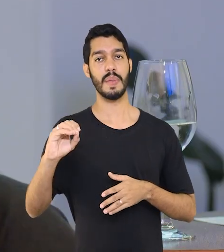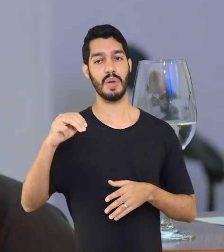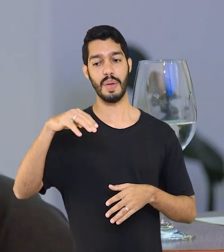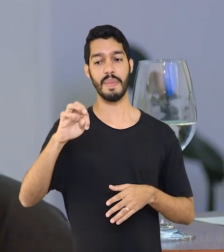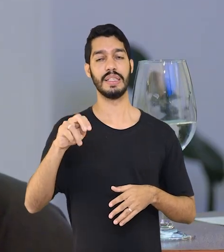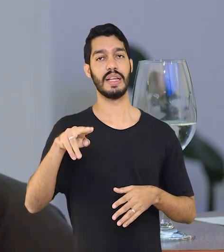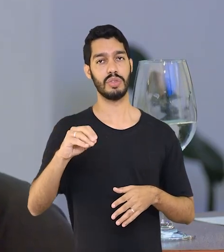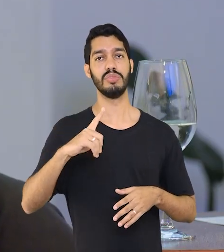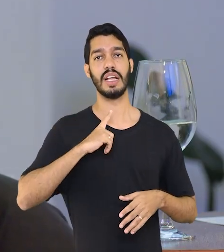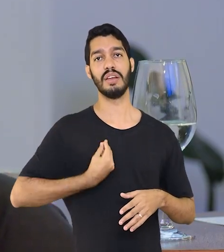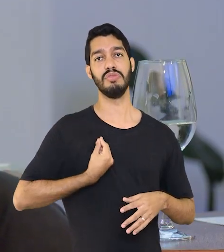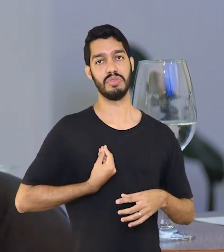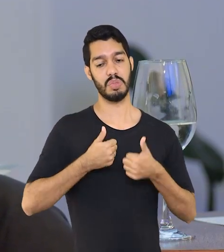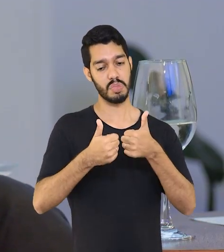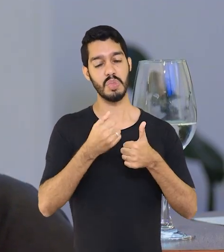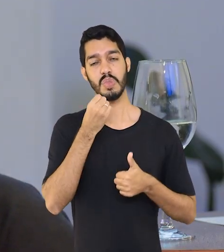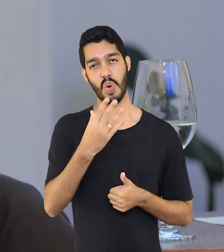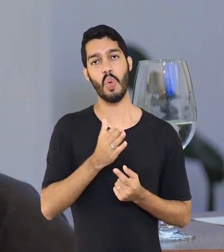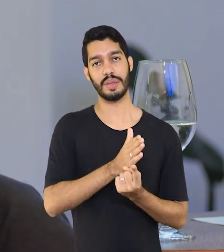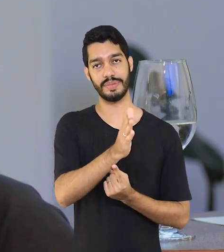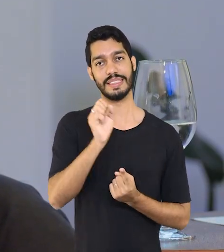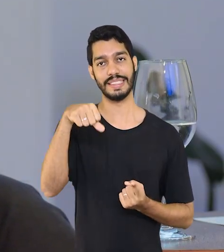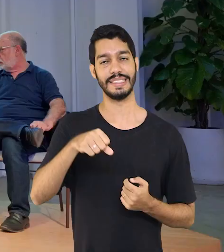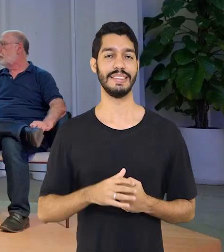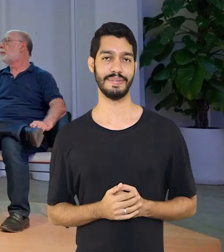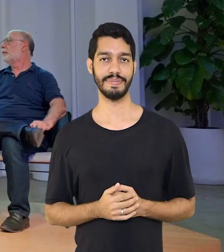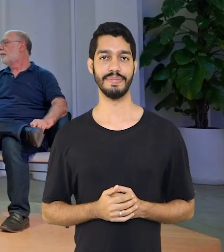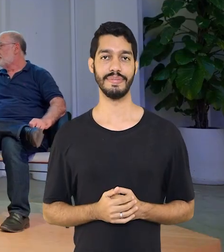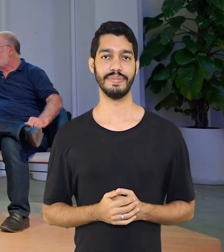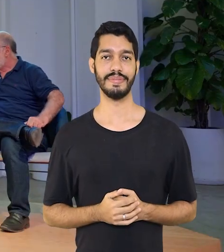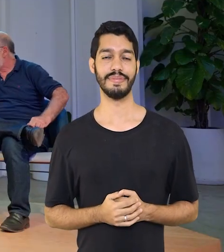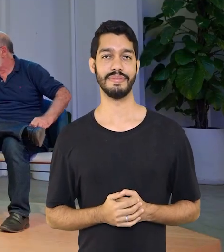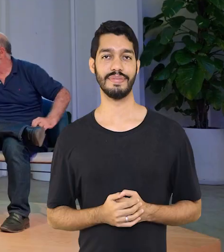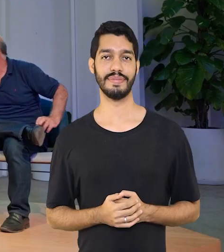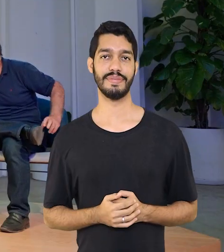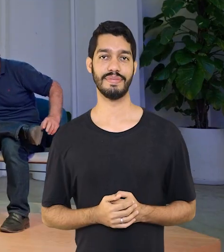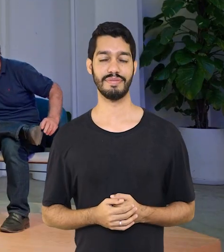biometano está sendo realmente considerado uma boa opção.